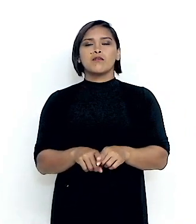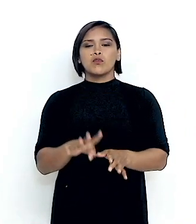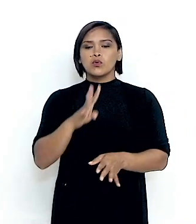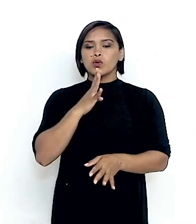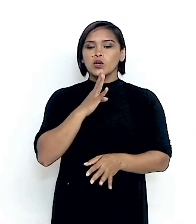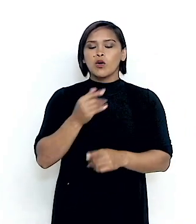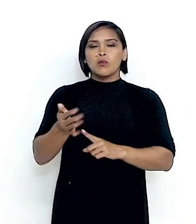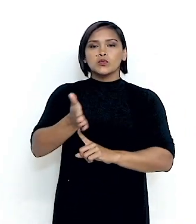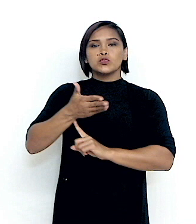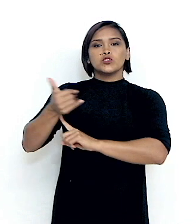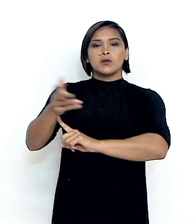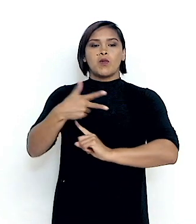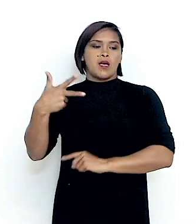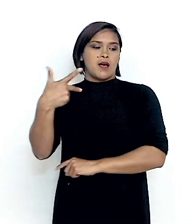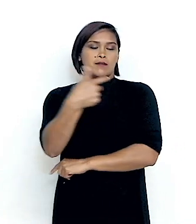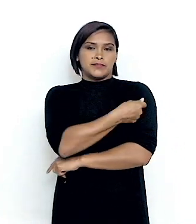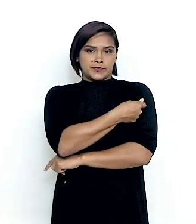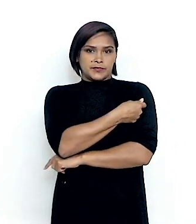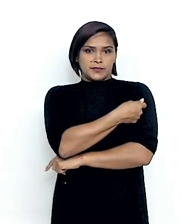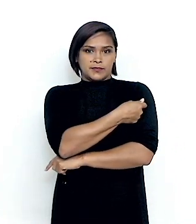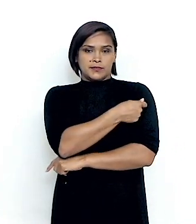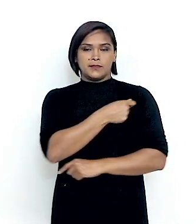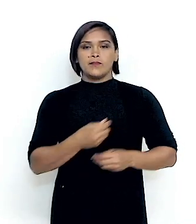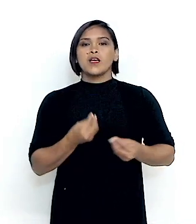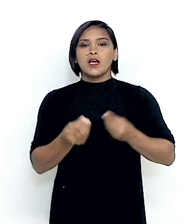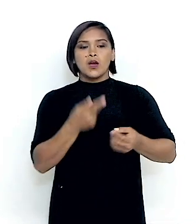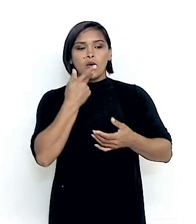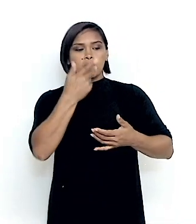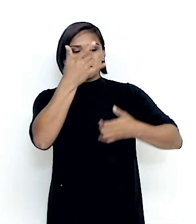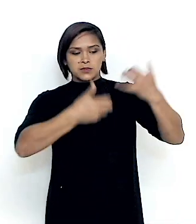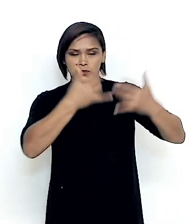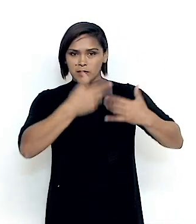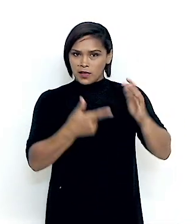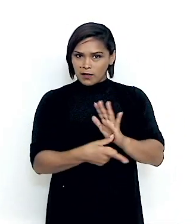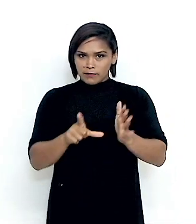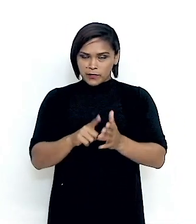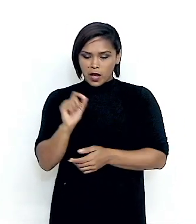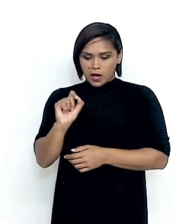como diplomacia da vacina. Dizia eu que